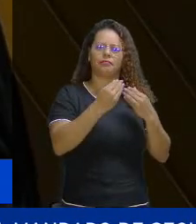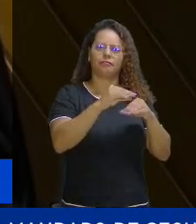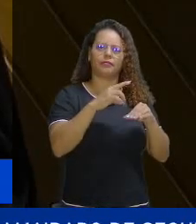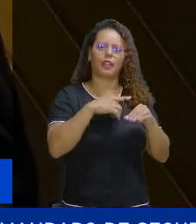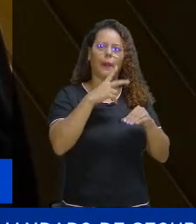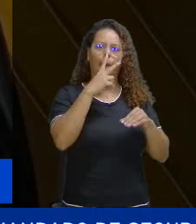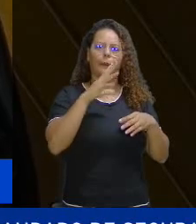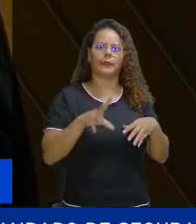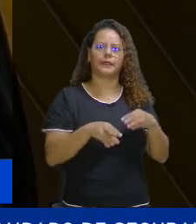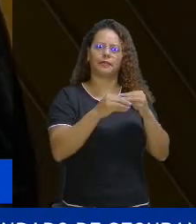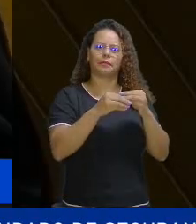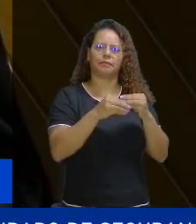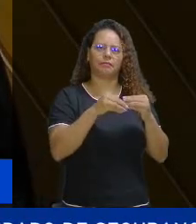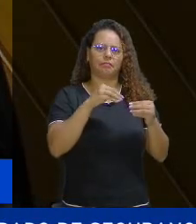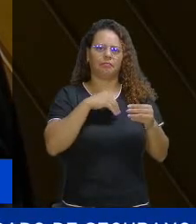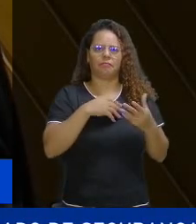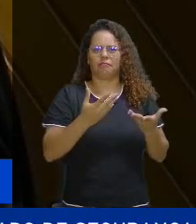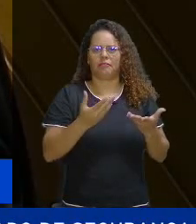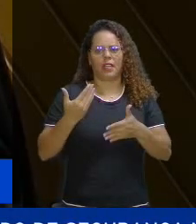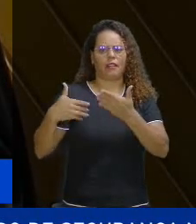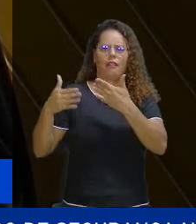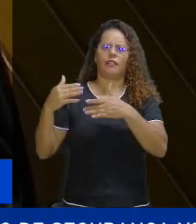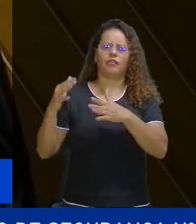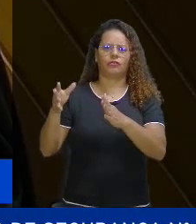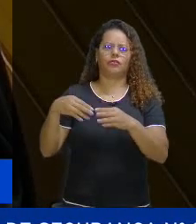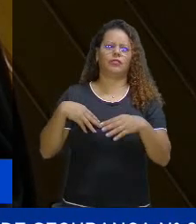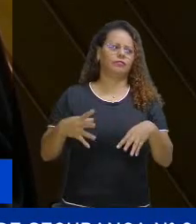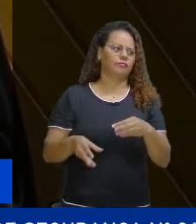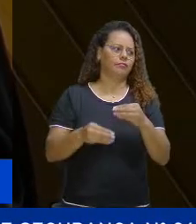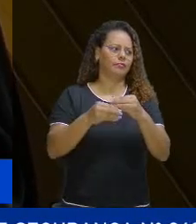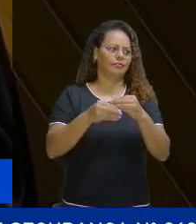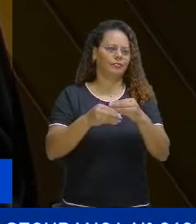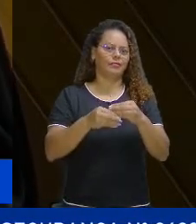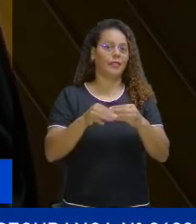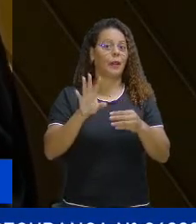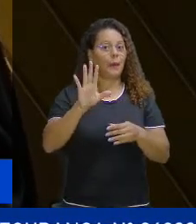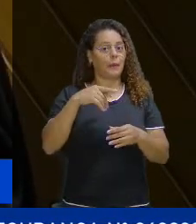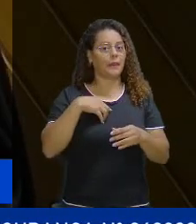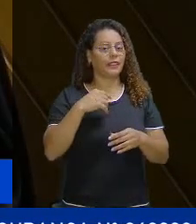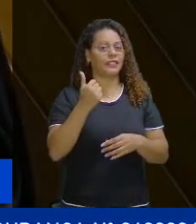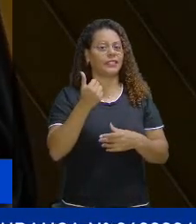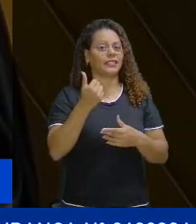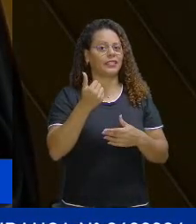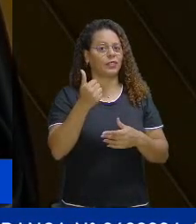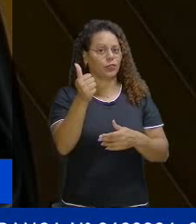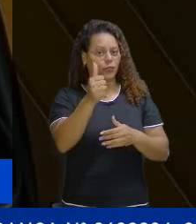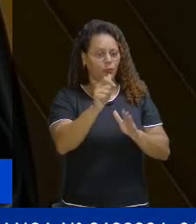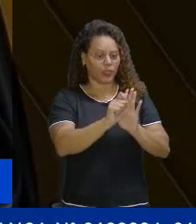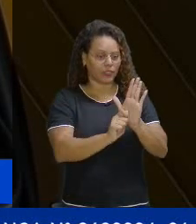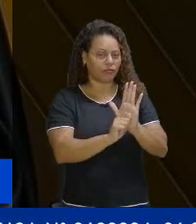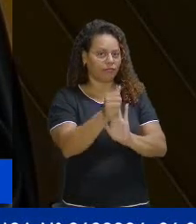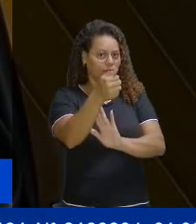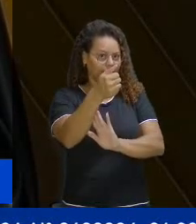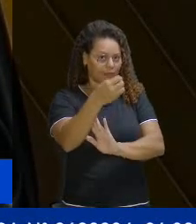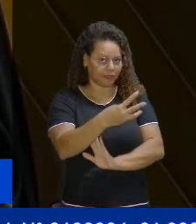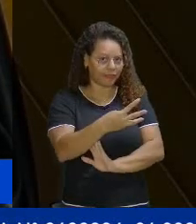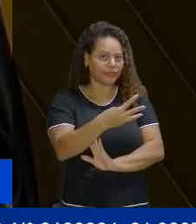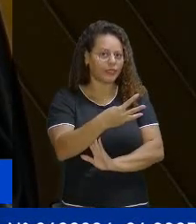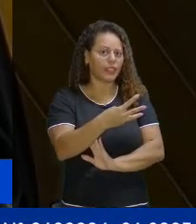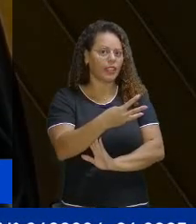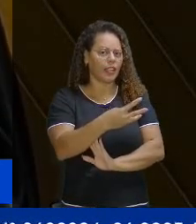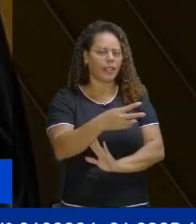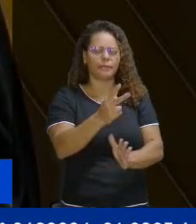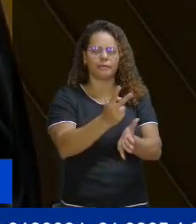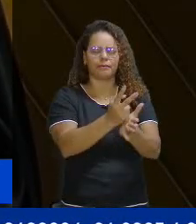como integrante do vencimento, teria feito no âmbito desse artigo 11. Mas, no artigo 13,